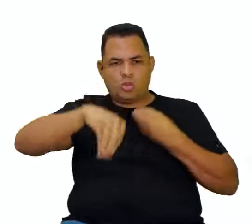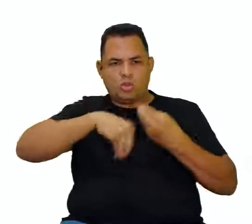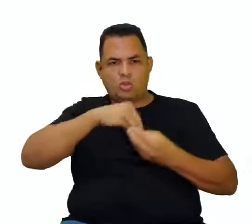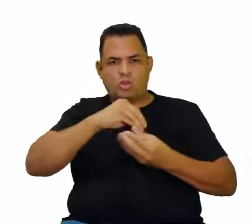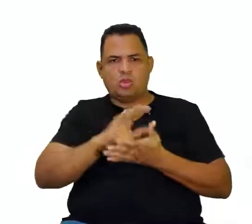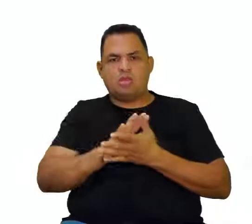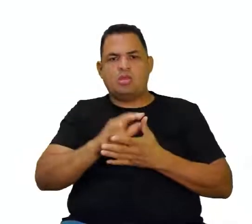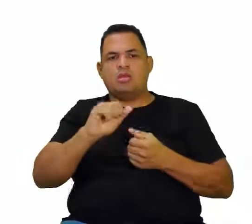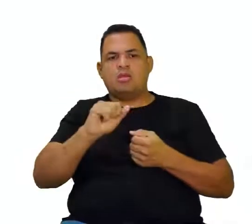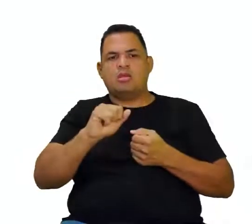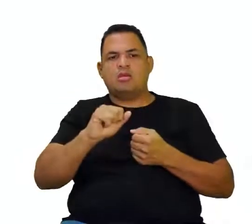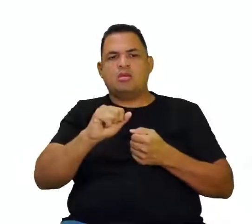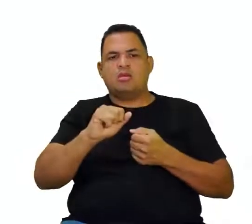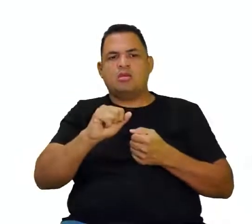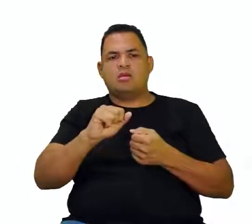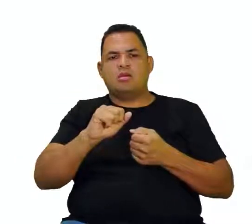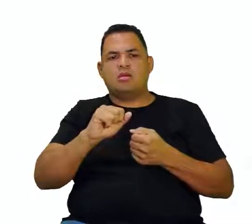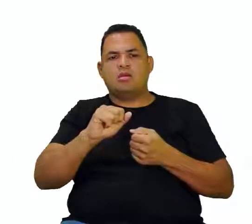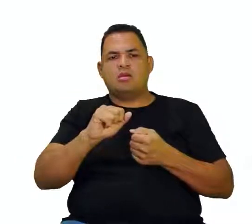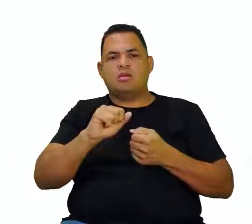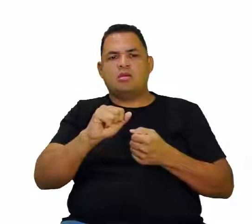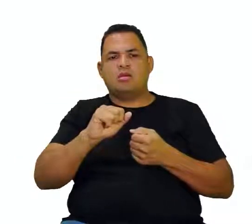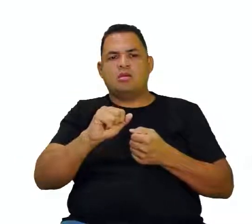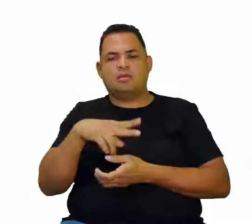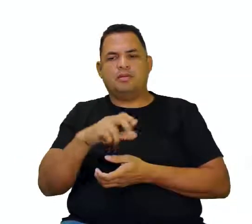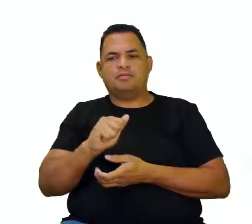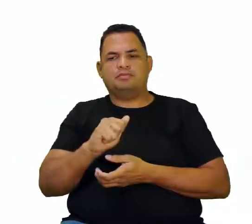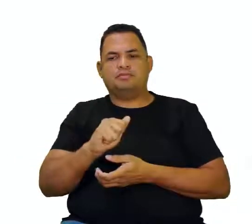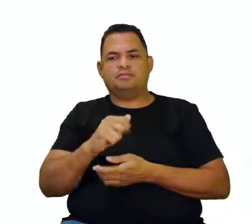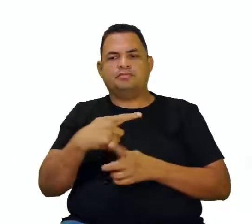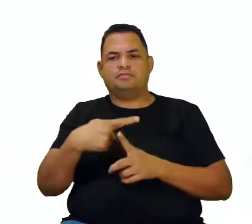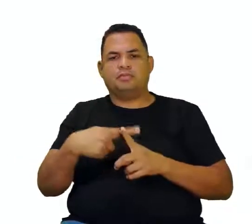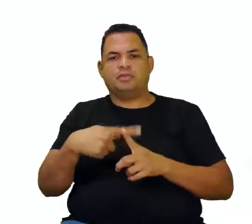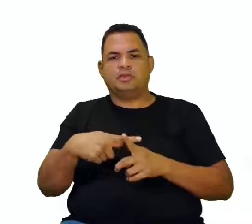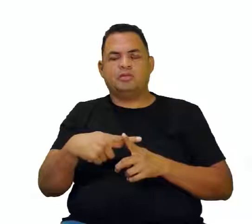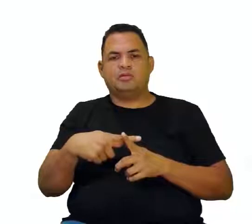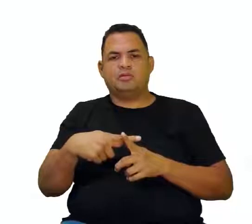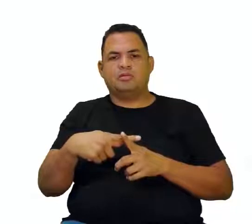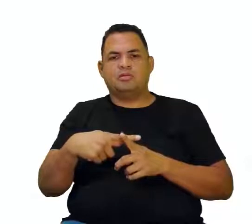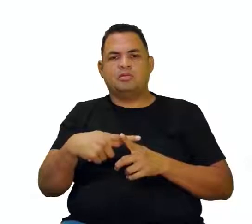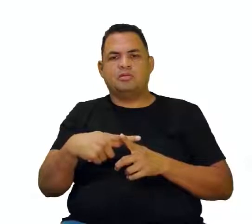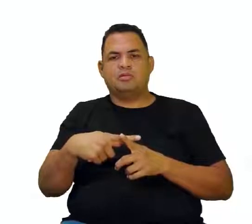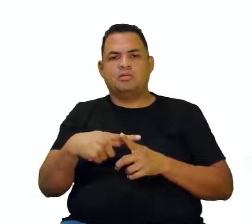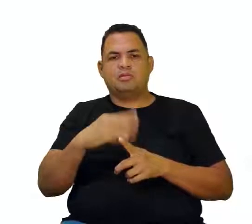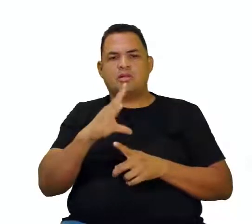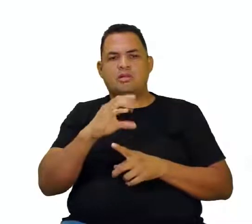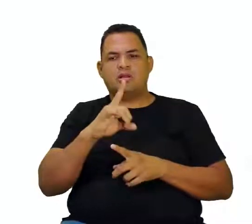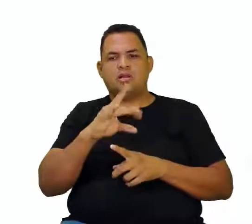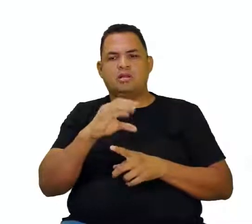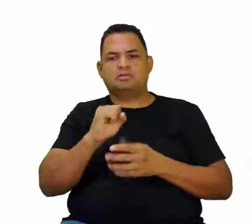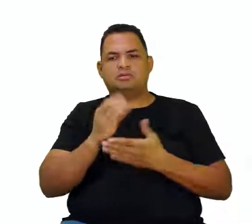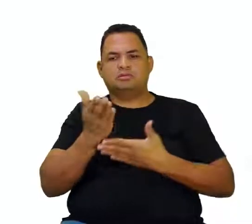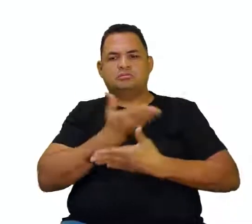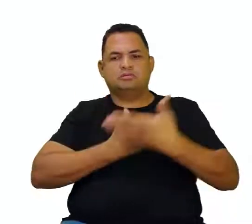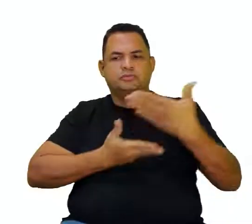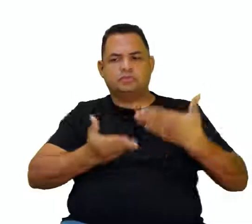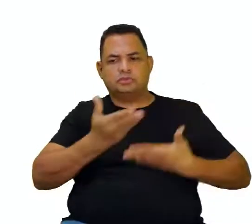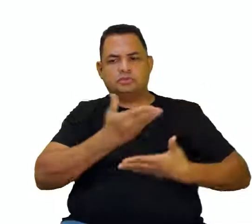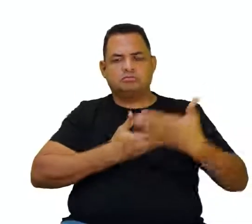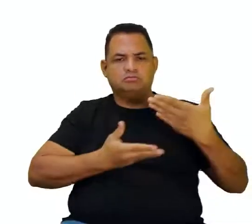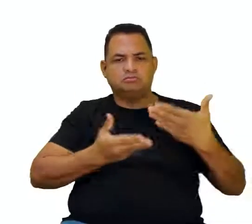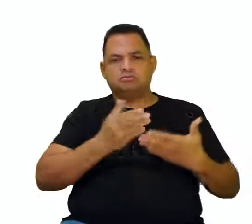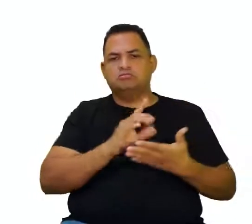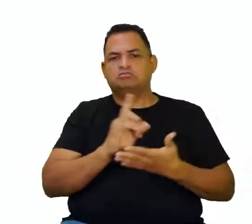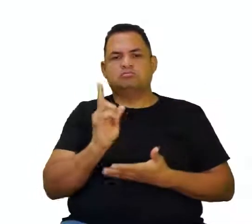uma solução alcalina. Isso porque o cálcio não vai interagir. E aí